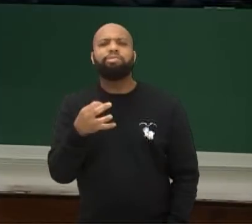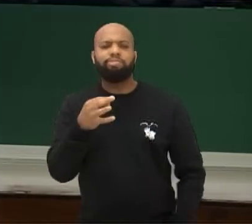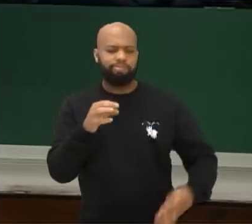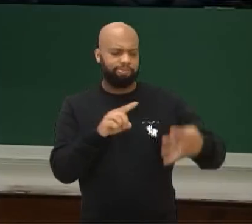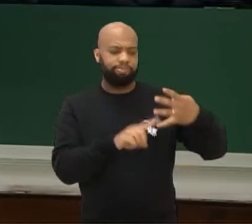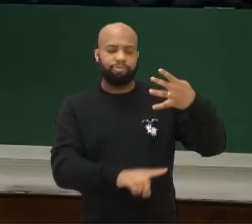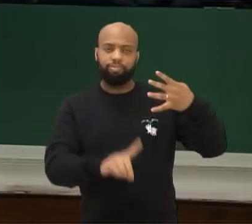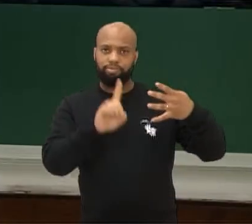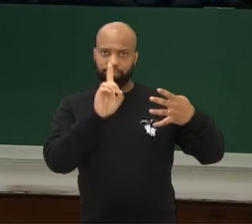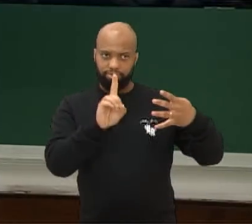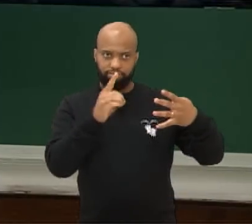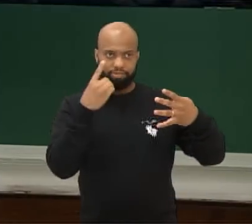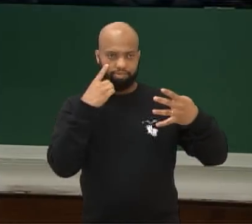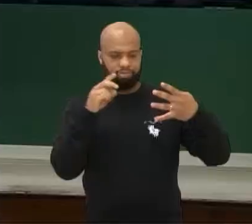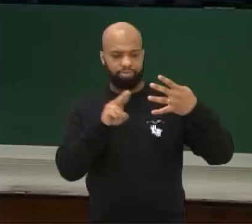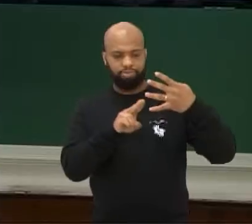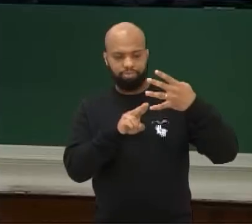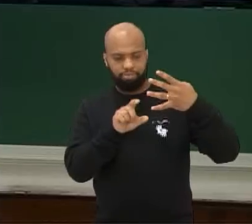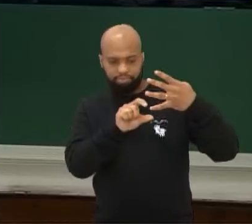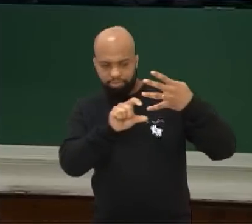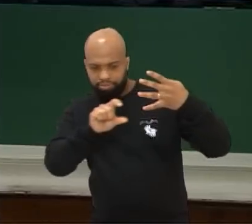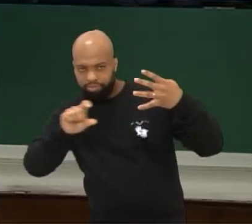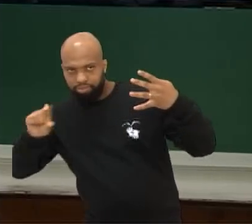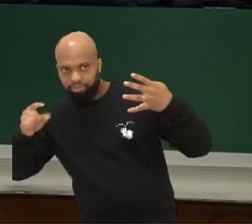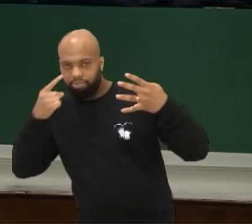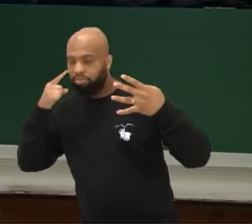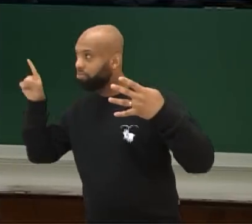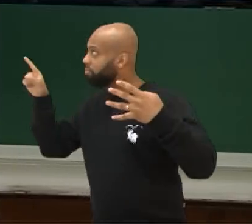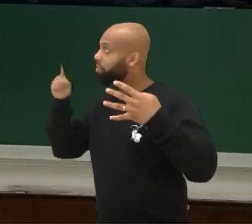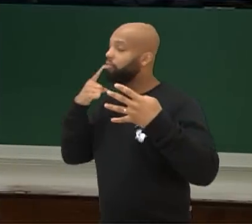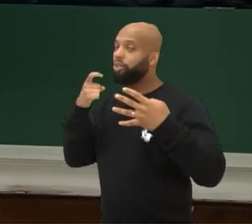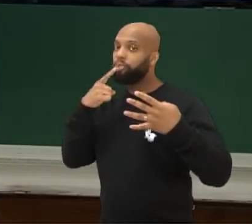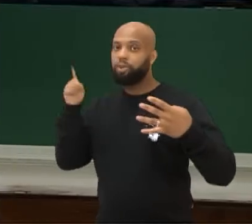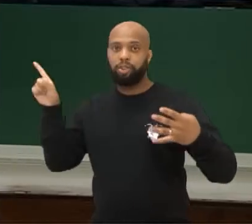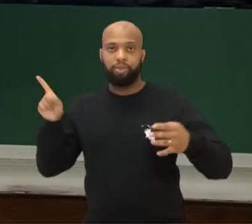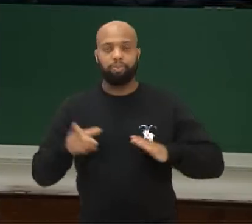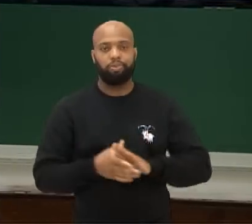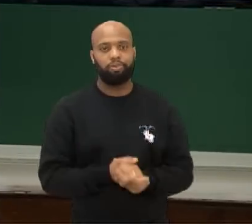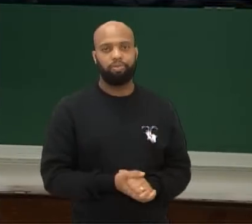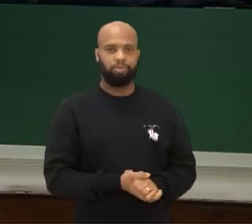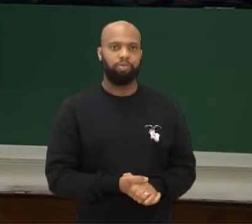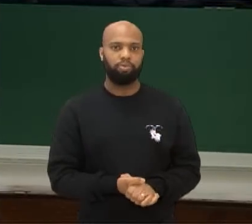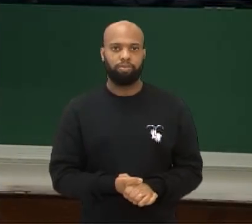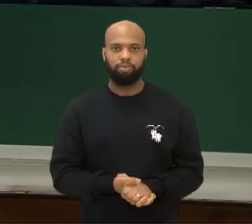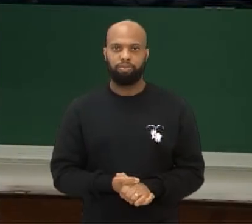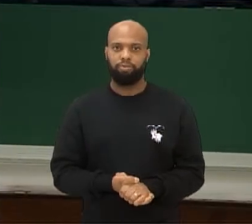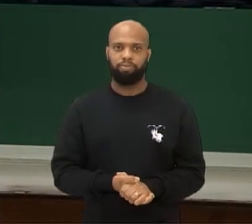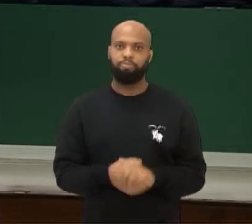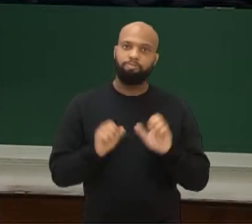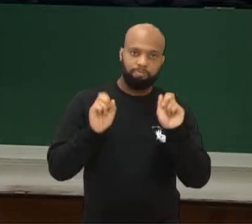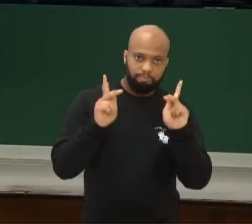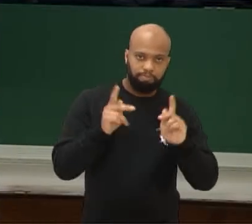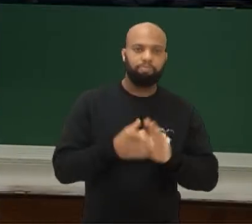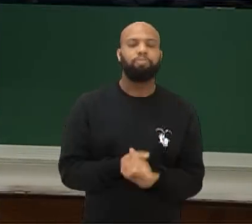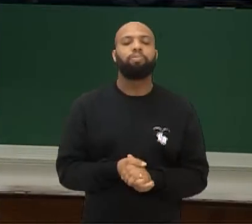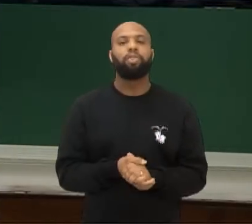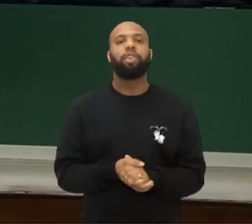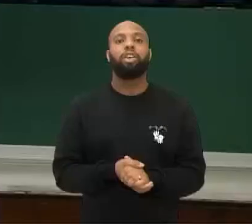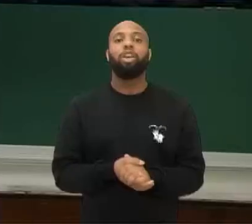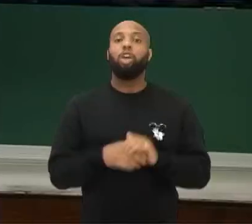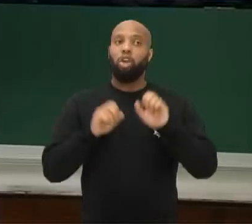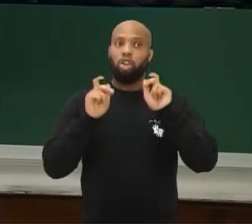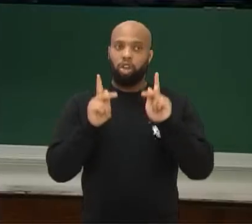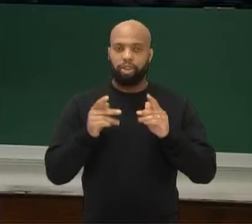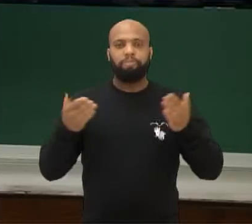mais X igual a quantidade que está no segundo prato, 2 mais 2X, tudo bem? Bom,